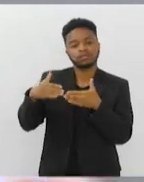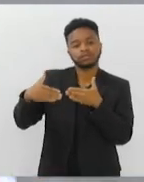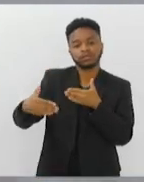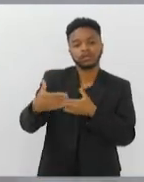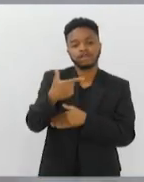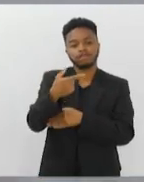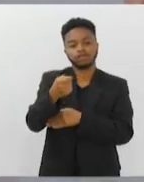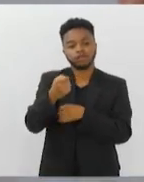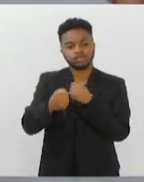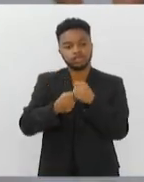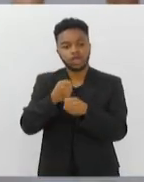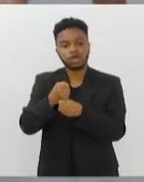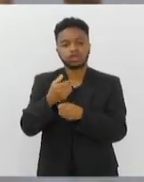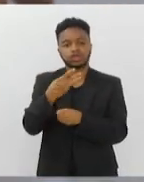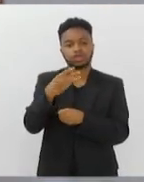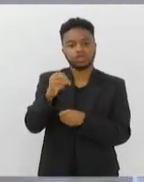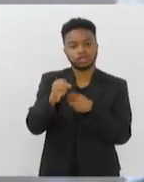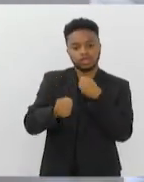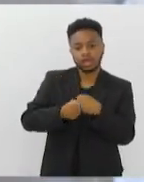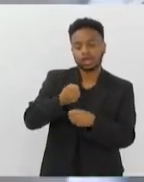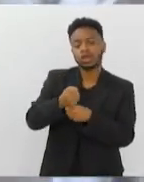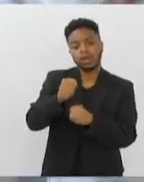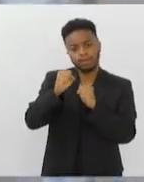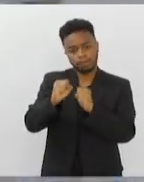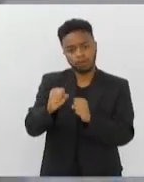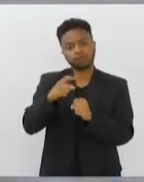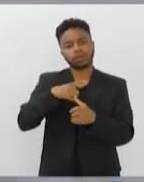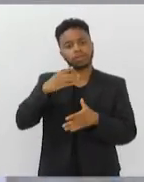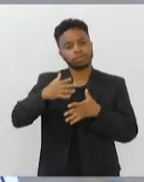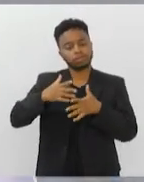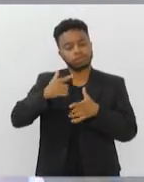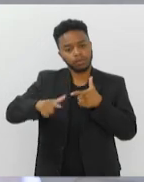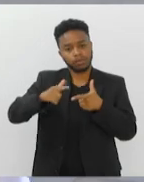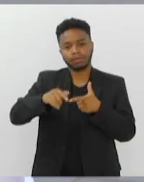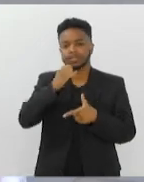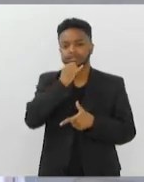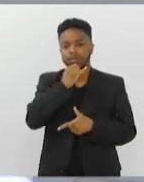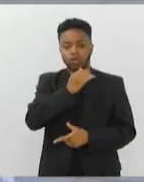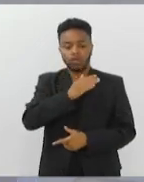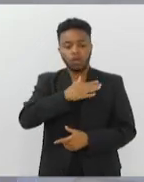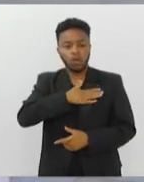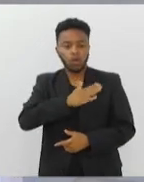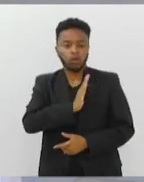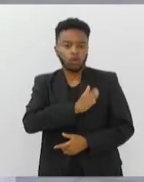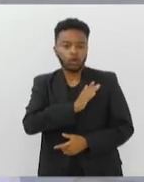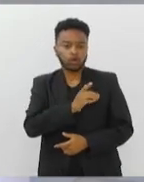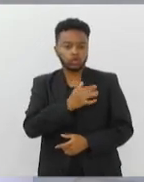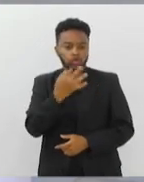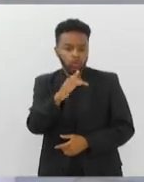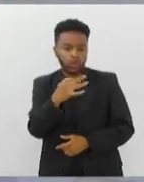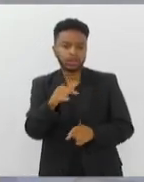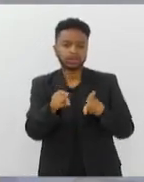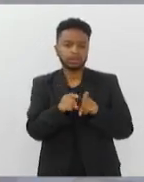30 anos, pode começar a ocluir, dar problemas, como dor no peito, AVC, né?